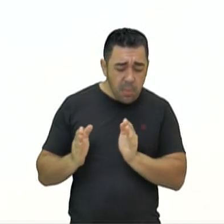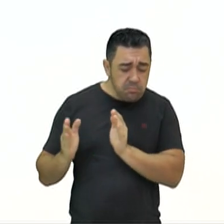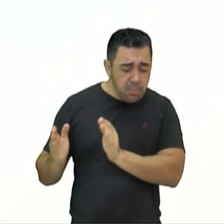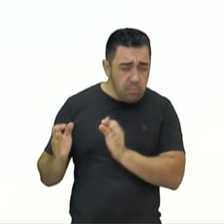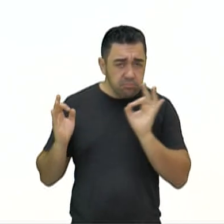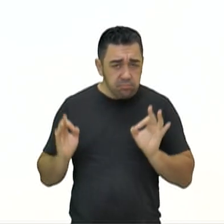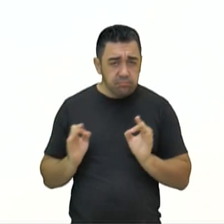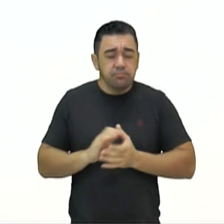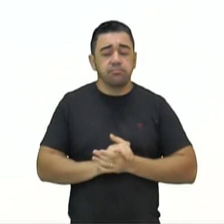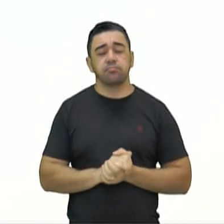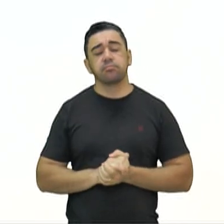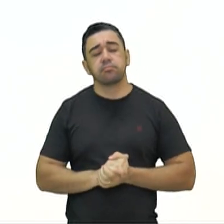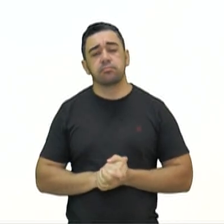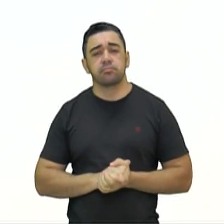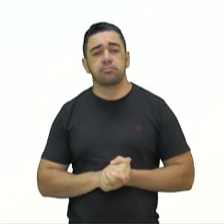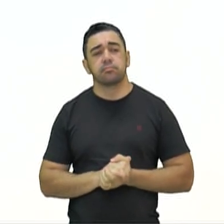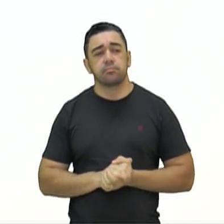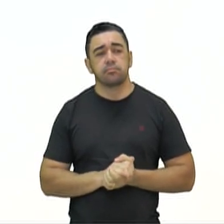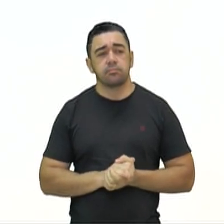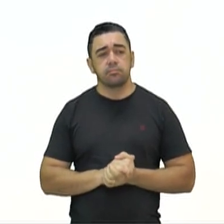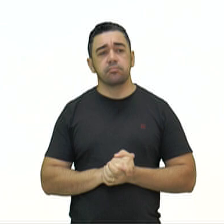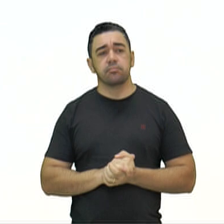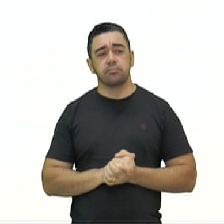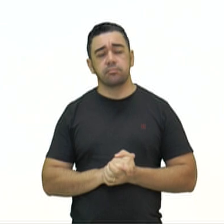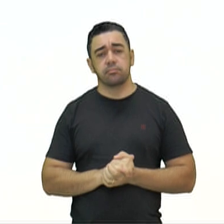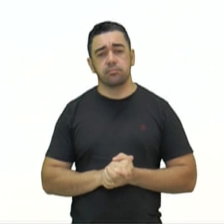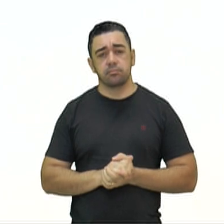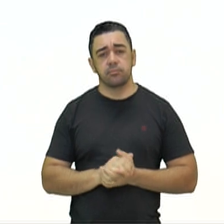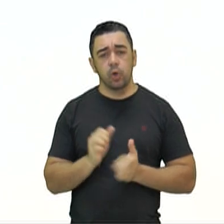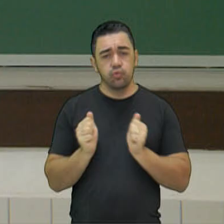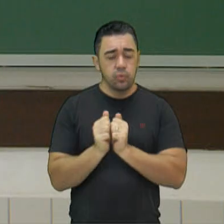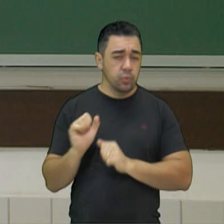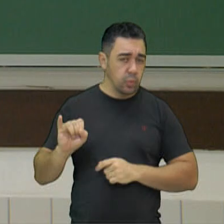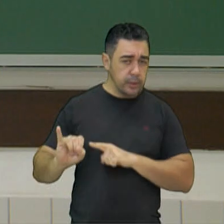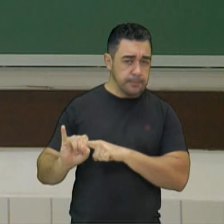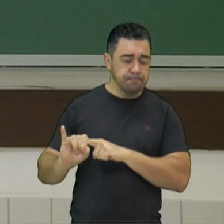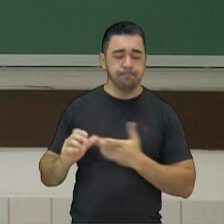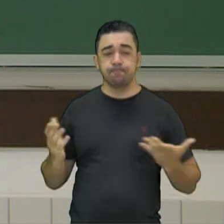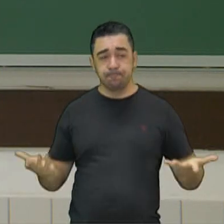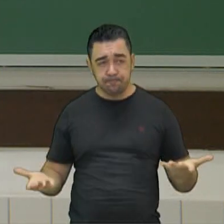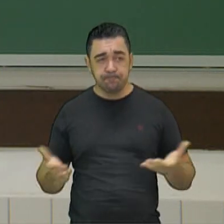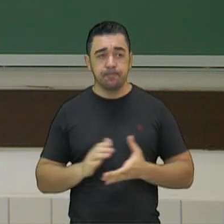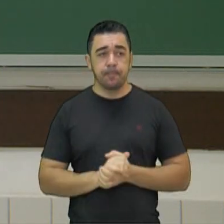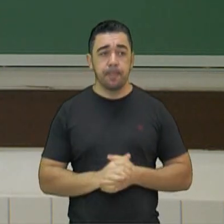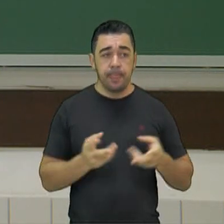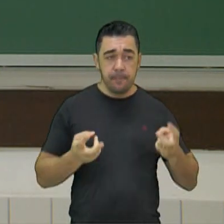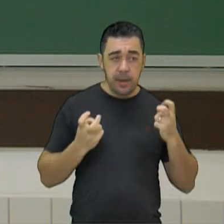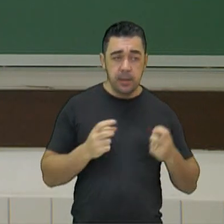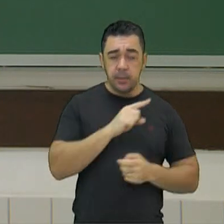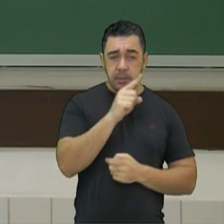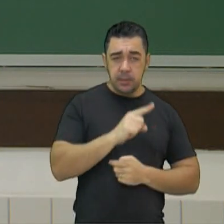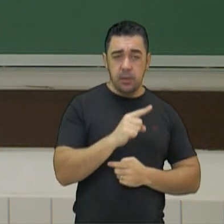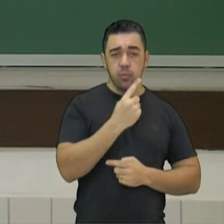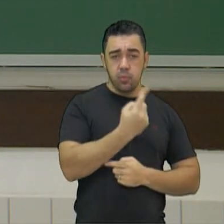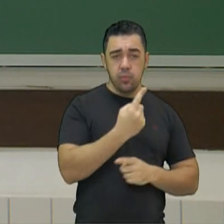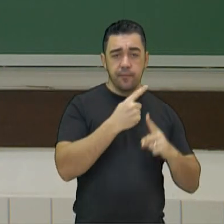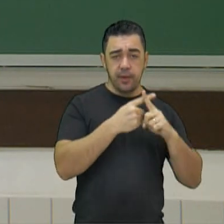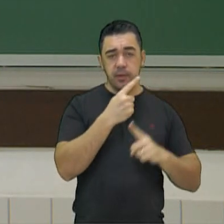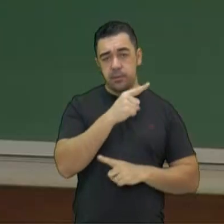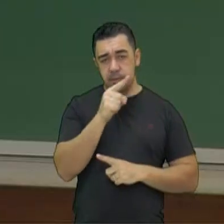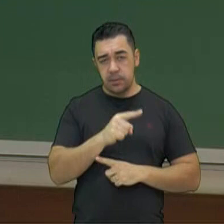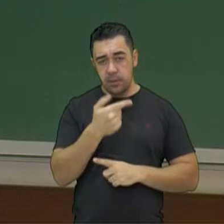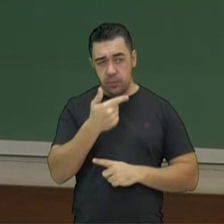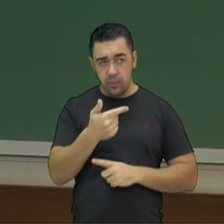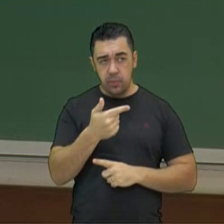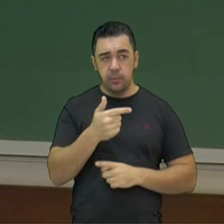ordem alfabética, acompanhado da unidade imaginária I. Então, nós temos que Z1 vezes Z2